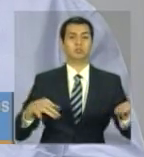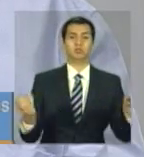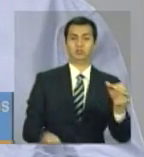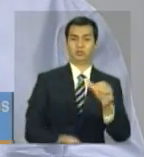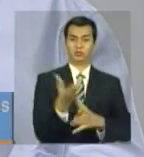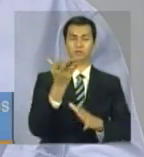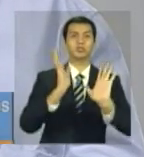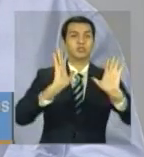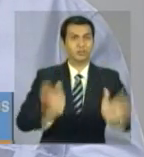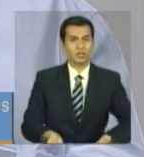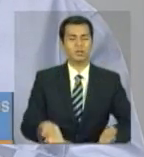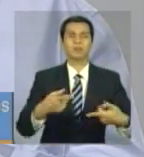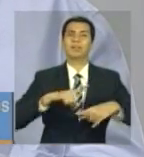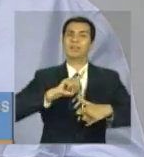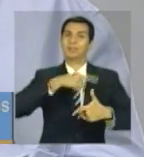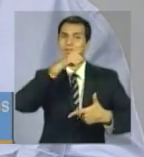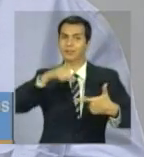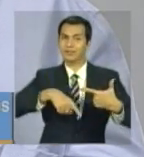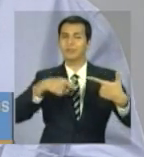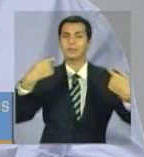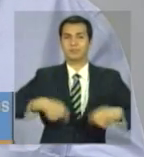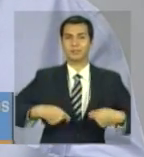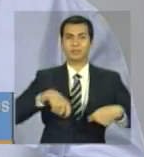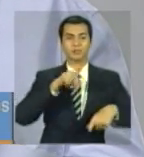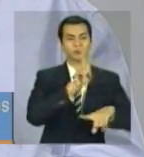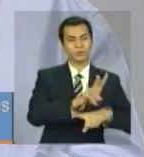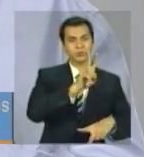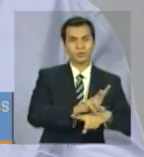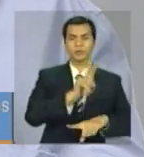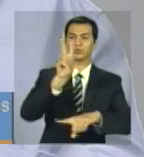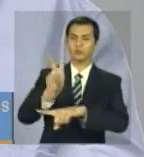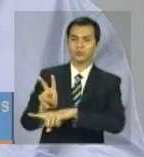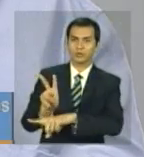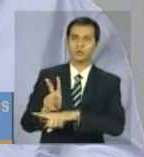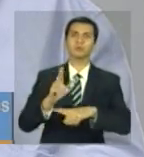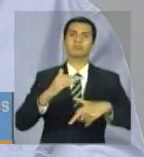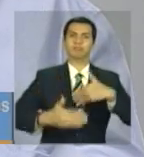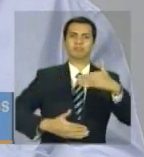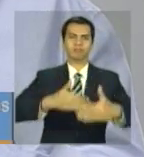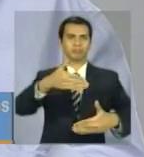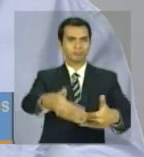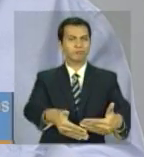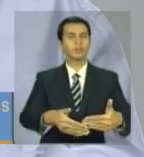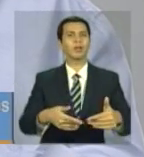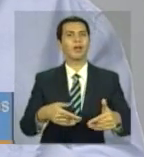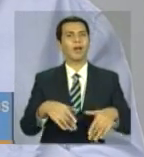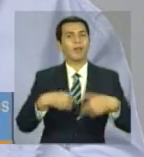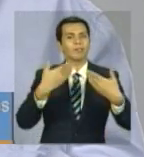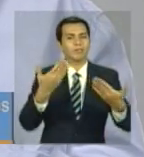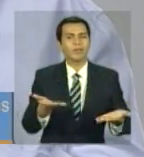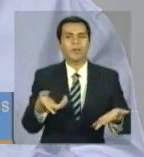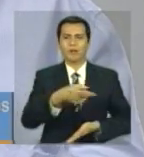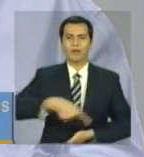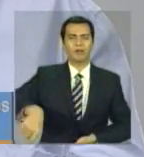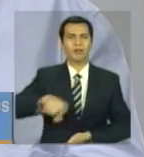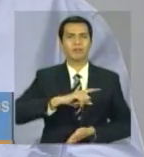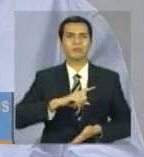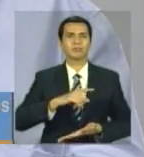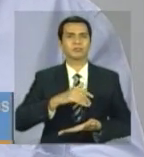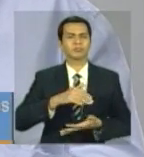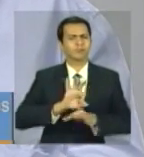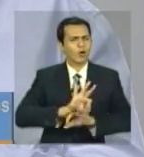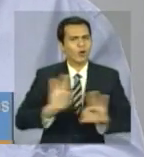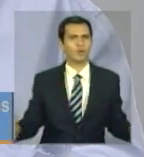seja, da qualificação desse equipamento. Aquilo que eu coloquei no início seria de uma identidade desse equipamento, né? Uma identidade de excelência